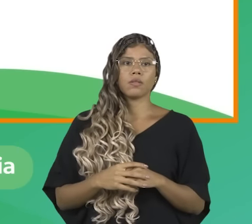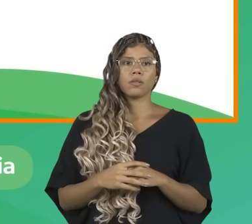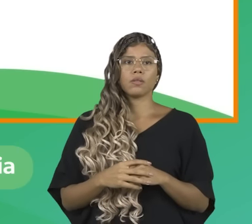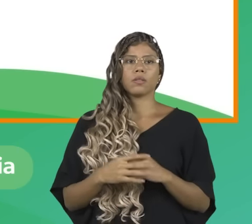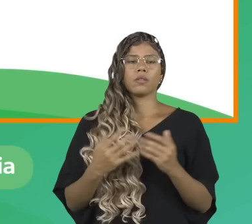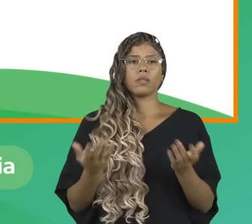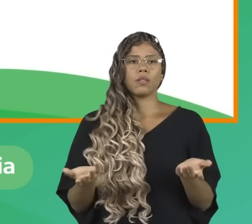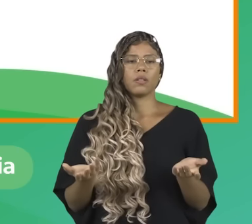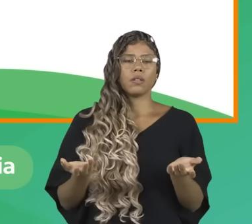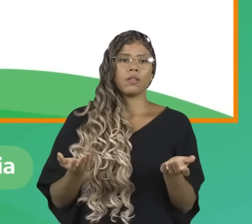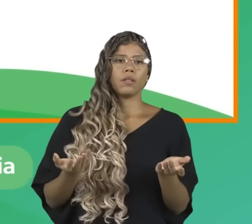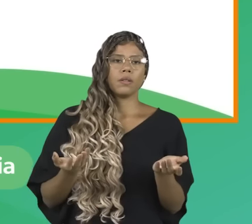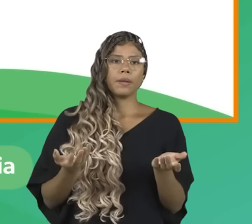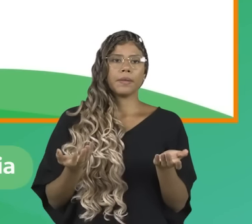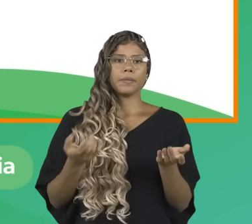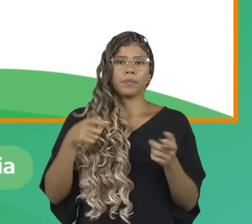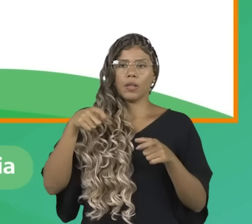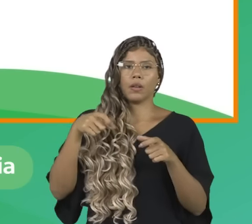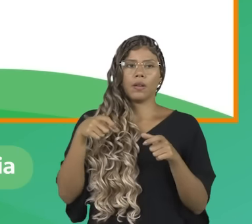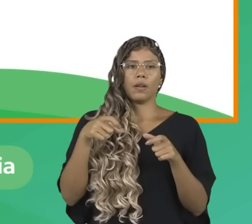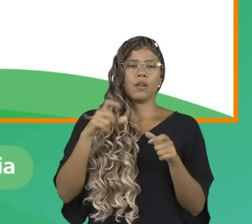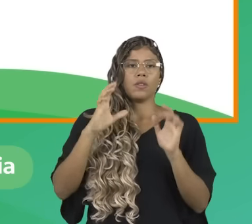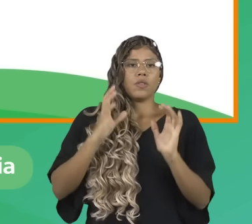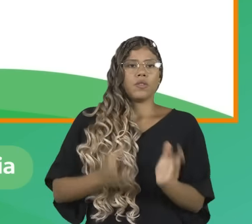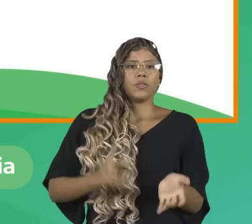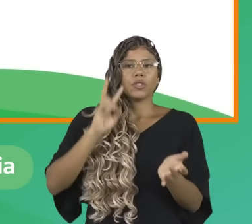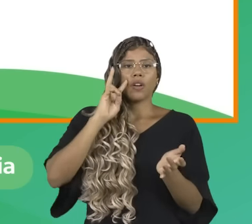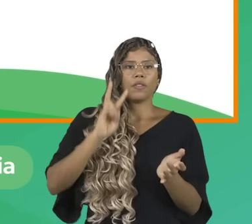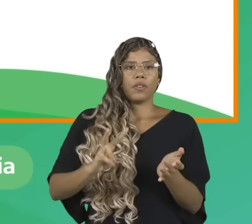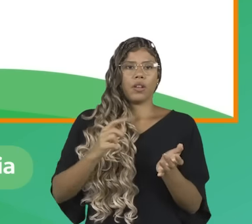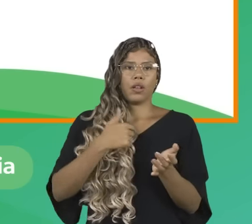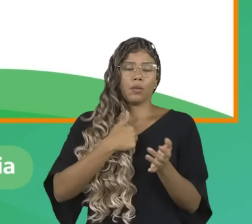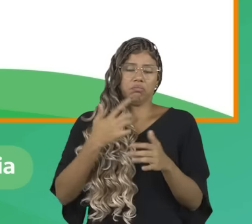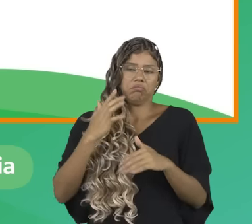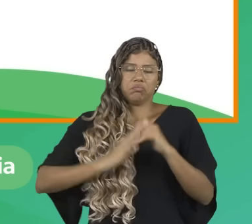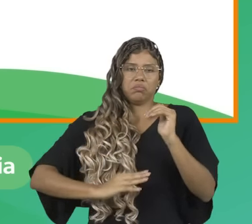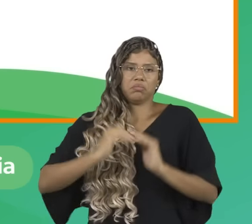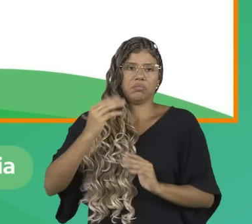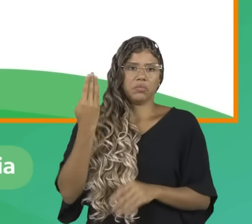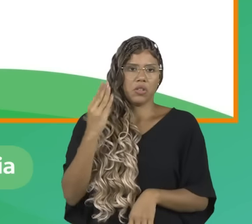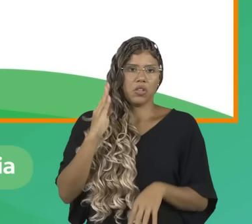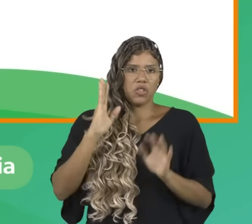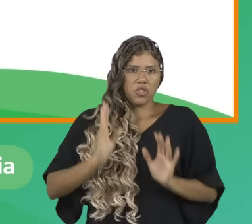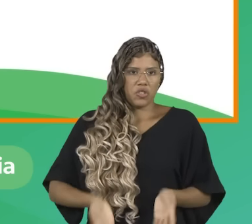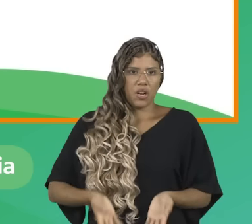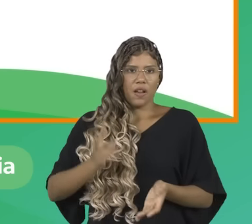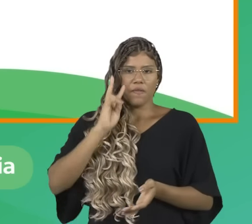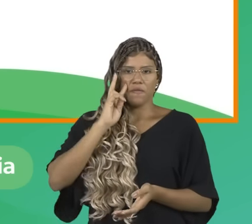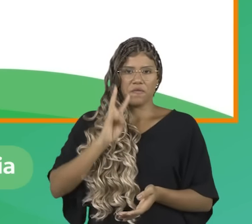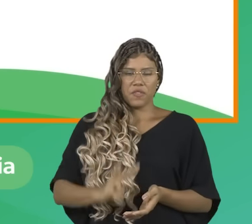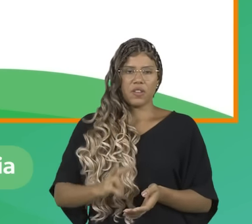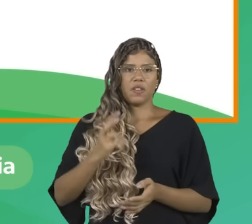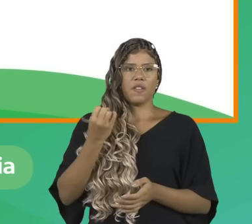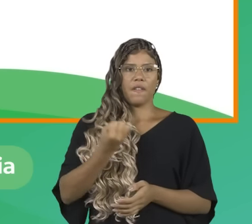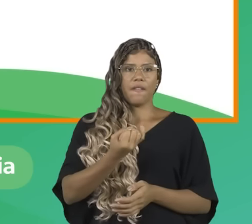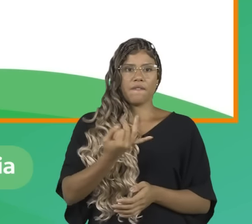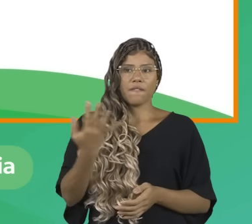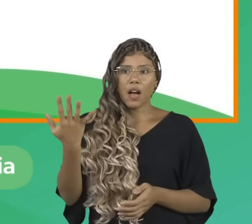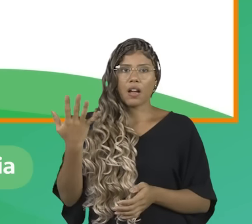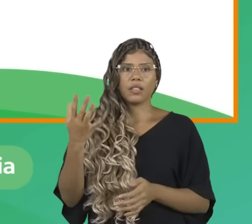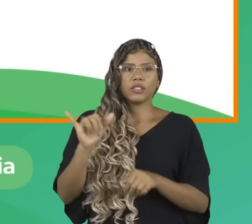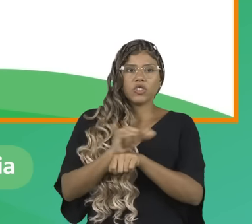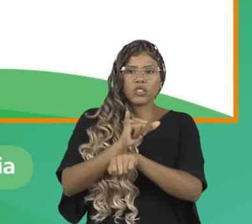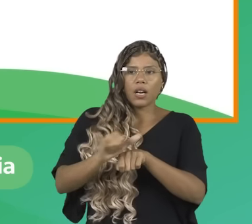vi, até como profissional biólogo eu posso dizer, eu já vi várias estratégias de reflorestamento totalmente inadequadas. Reflorestar